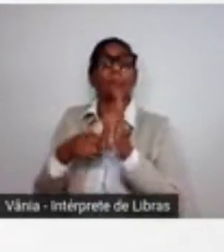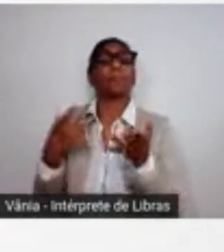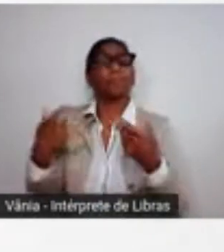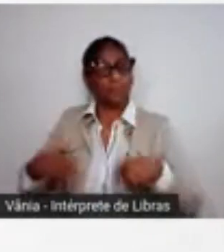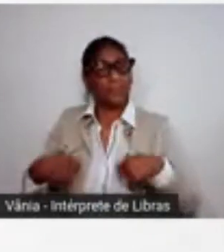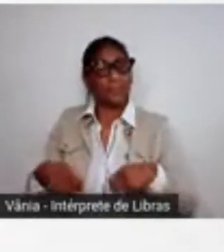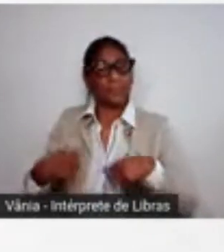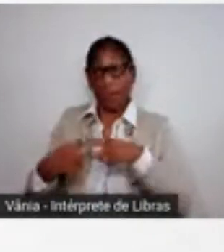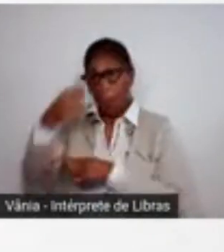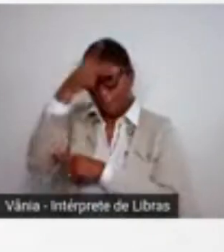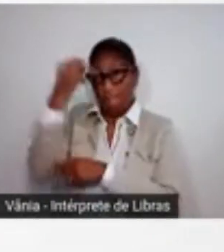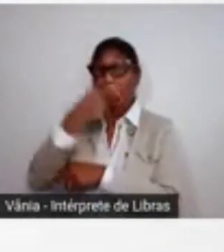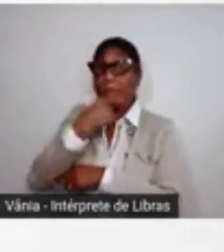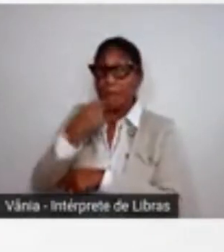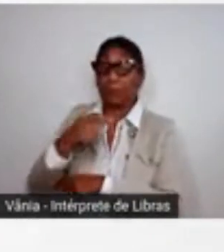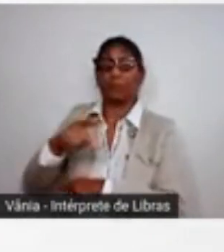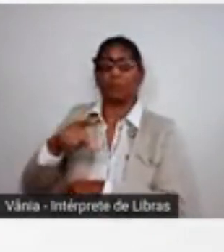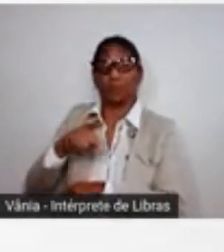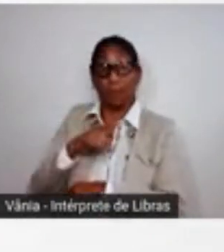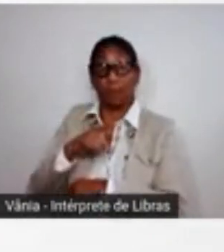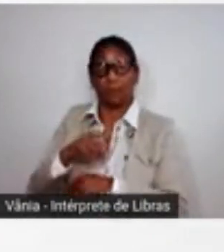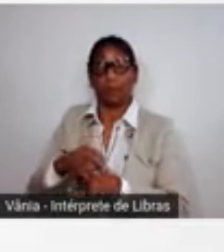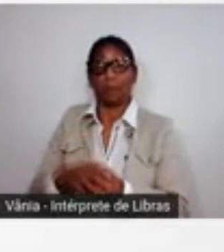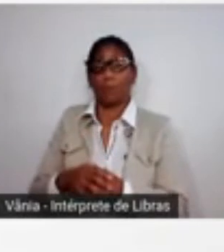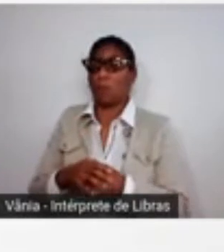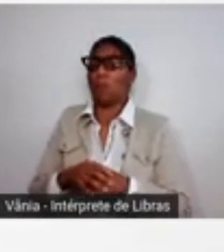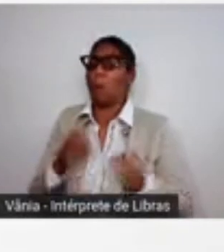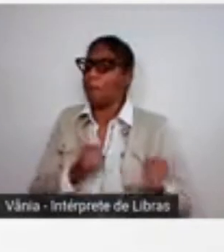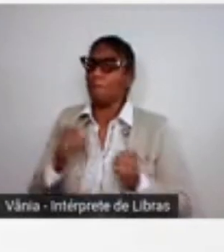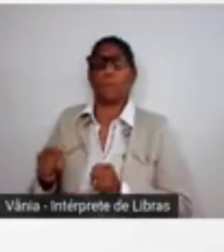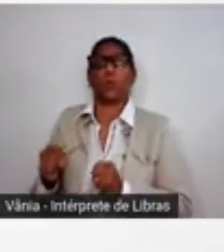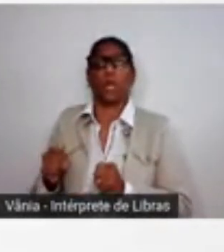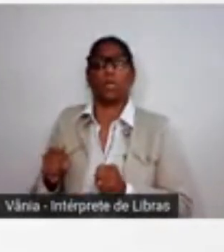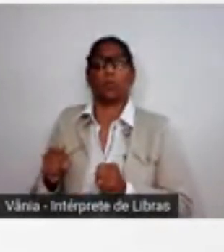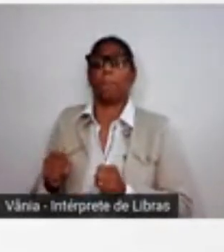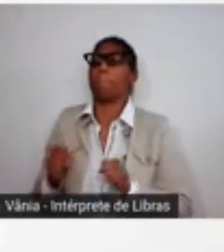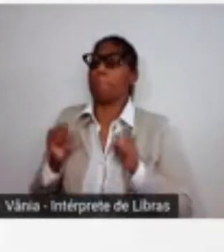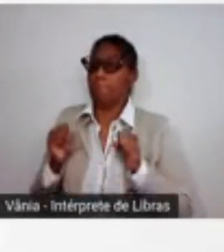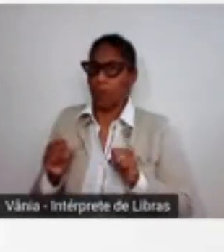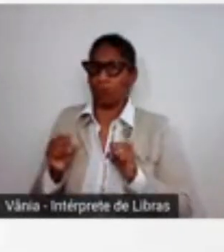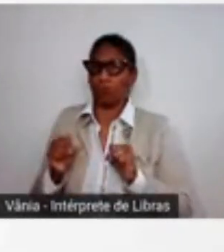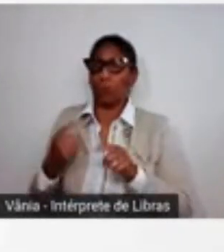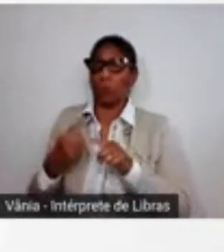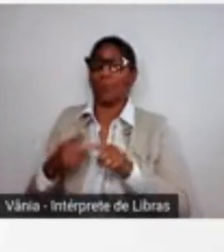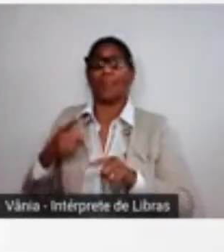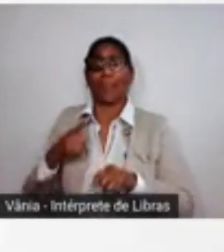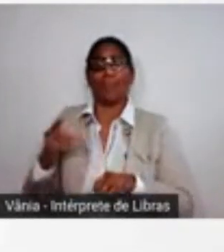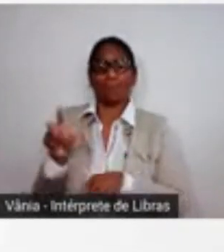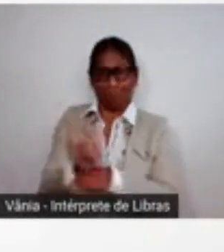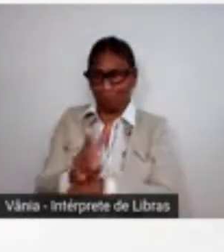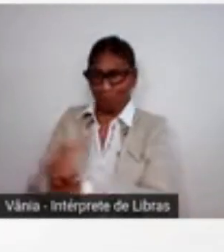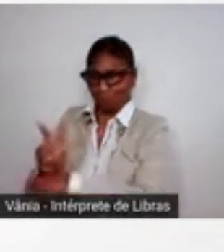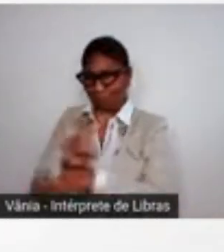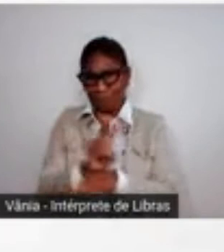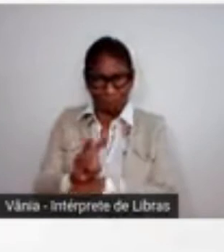porque os prefeitos são aqueles que têm o poder de polícia administrativa, através dos seus órgãos de fiscalização,